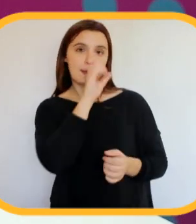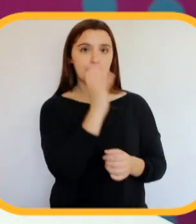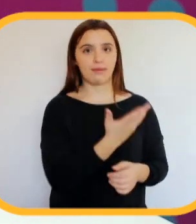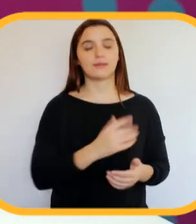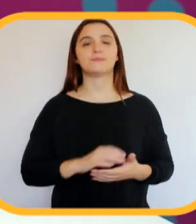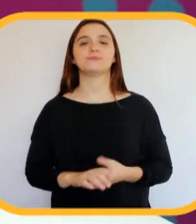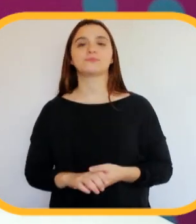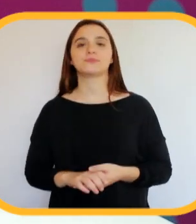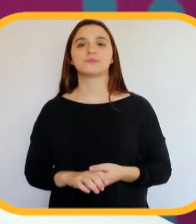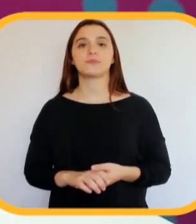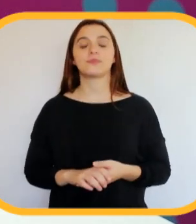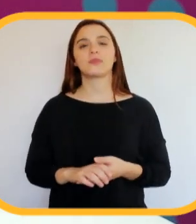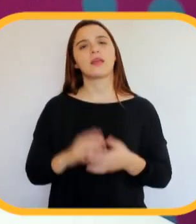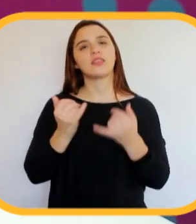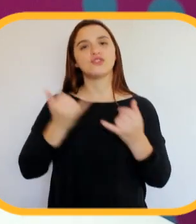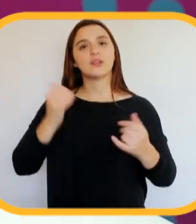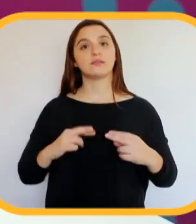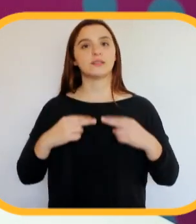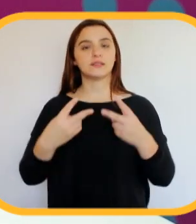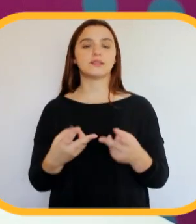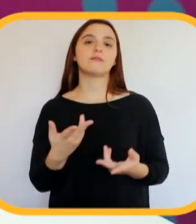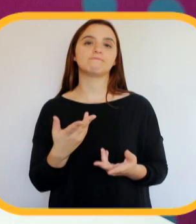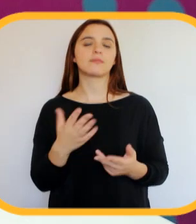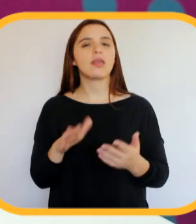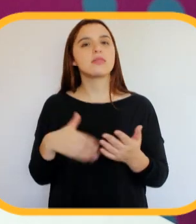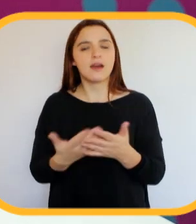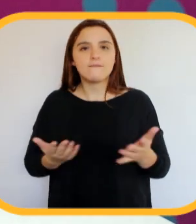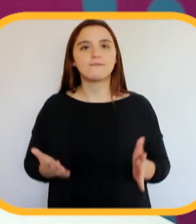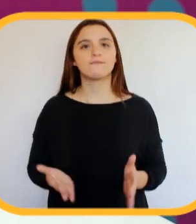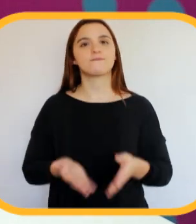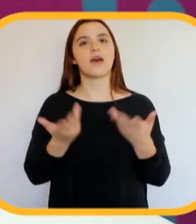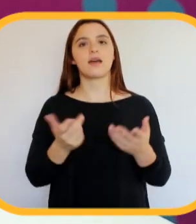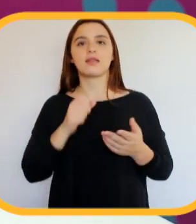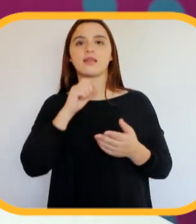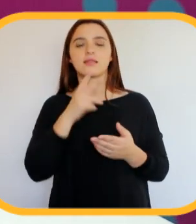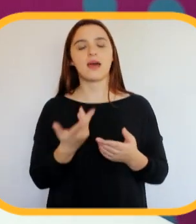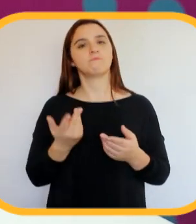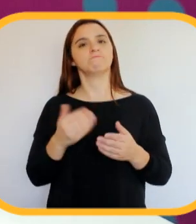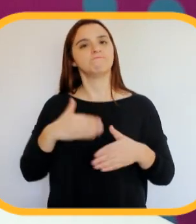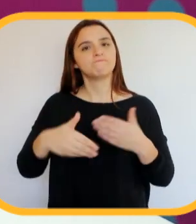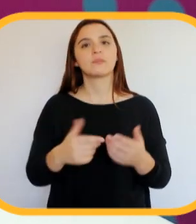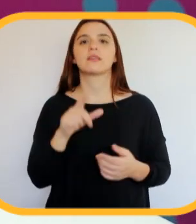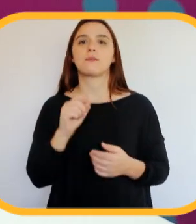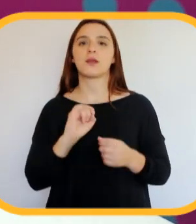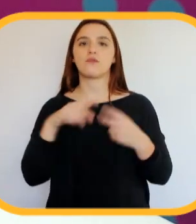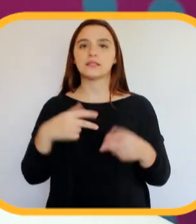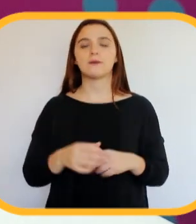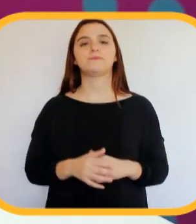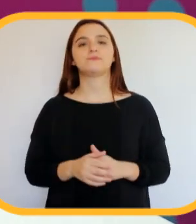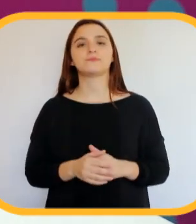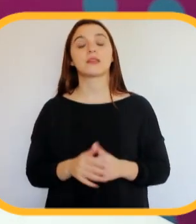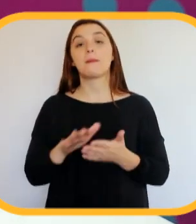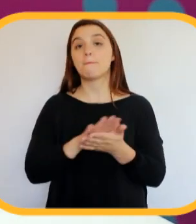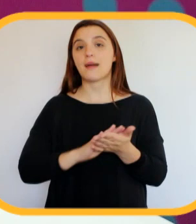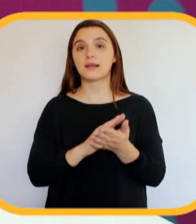e o meio ambiente. A transição digital, por outro lado, é a alavanca que impulsiona a eficiência e a inovação. Assenta